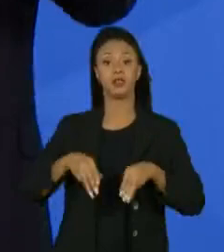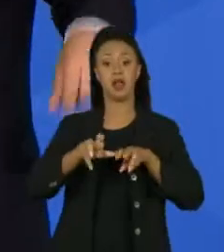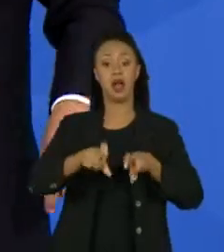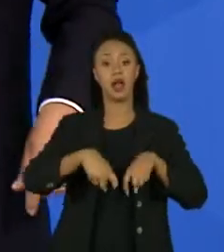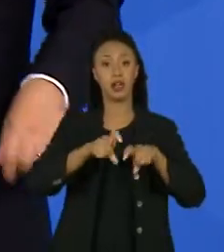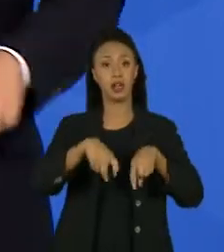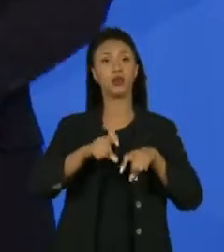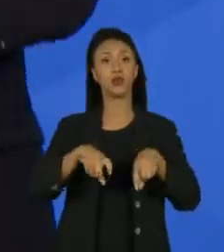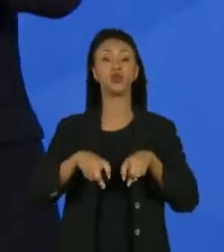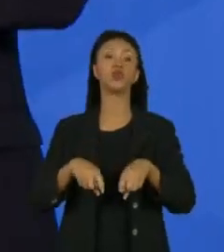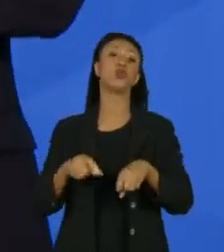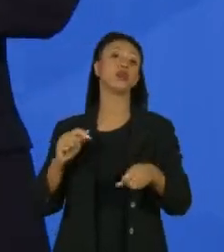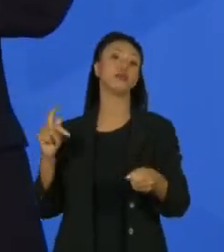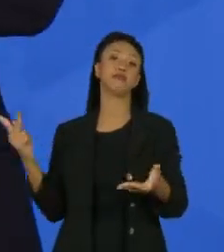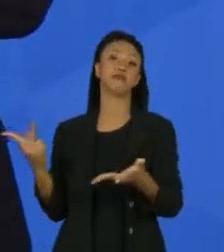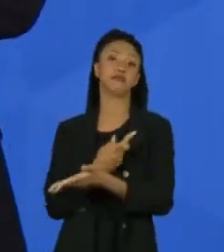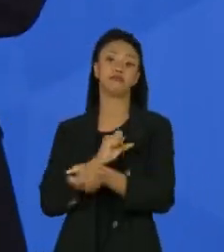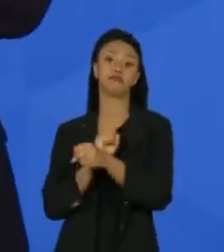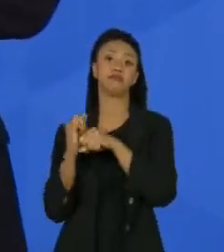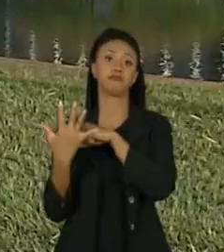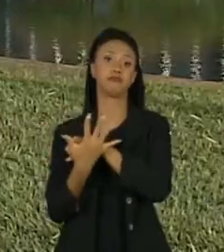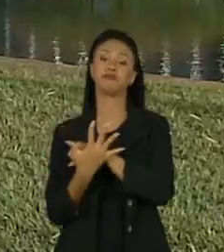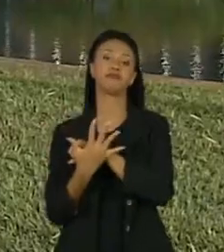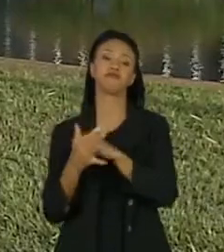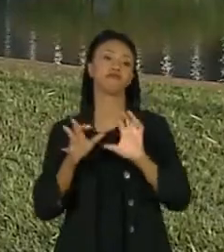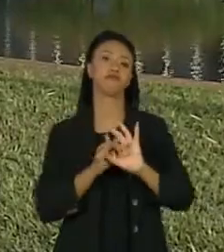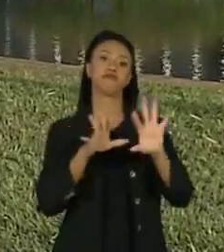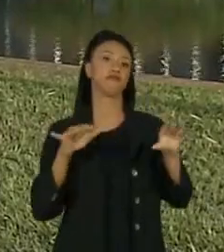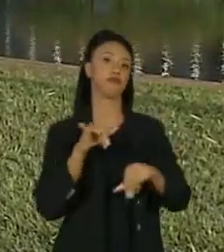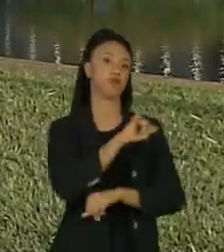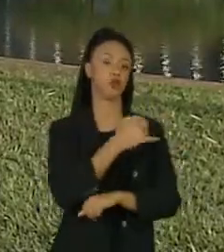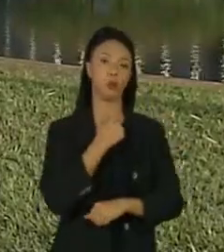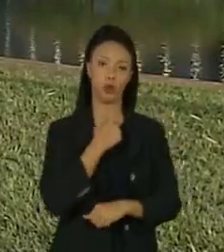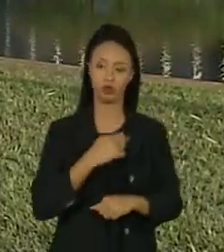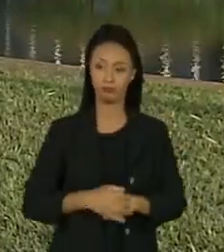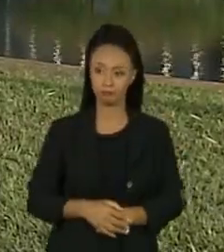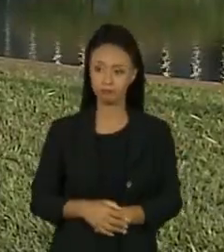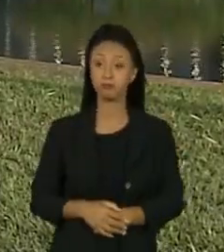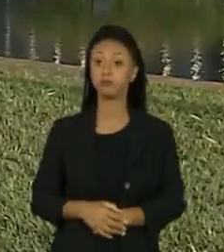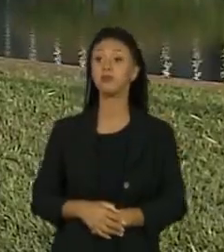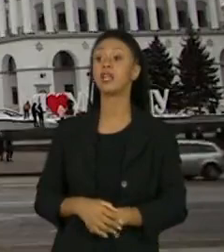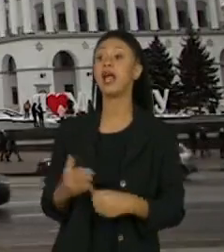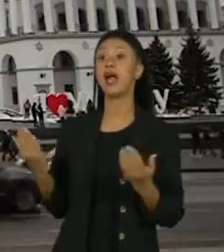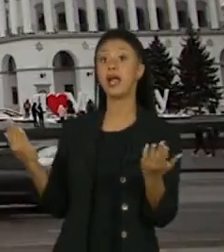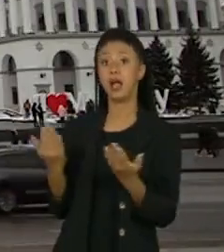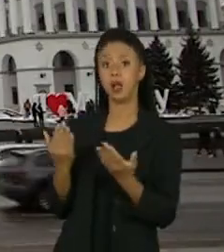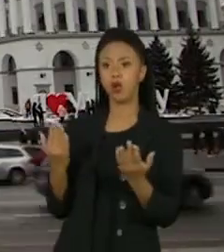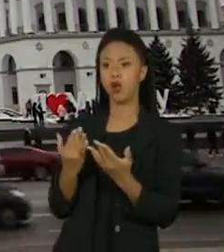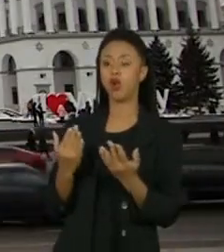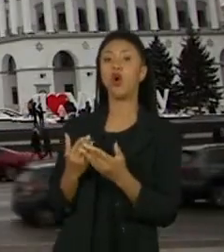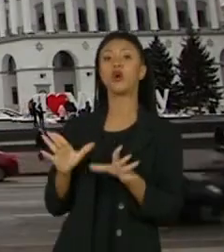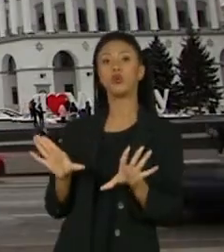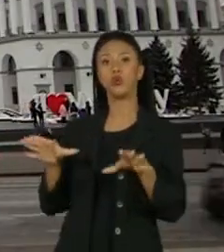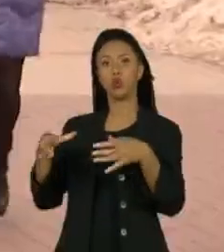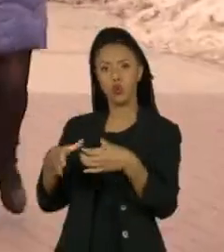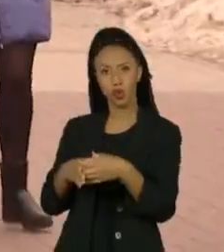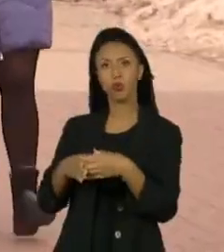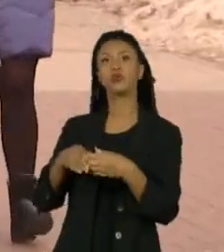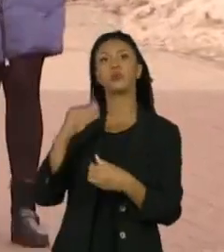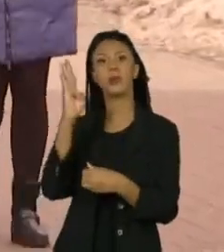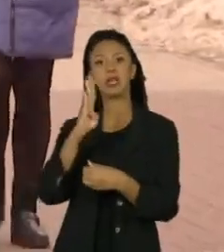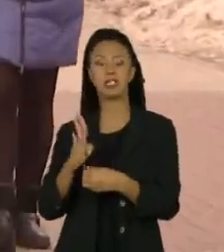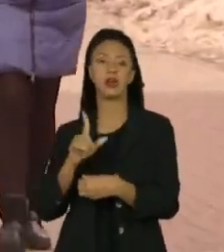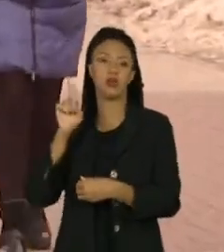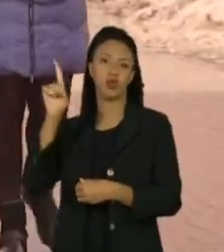Cristina, que teve Covid e não foi liberada para viajar. O Itamaraty orientou os brasileiros que vivem na Ucrânia a se manterem bem informados